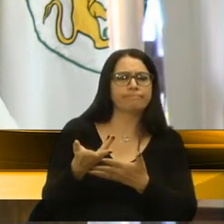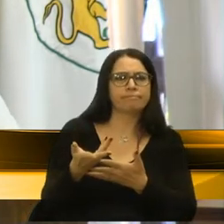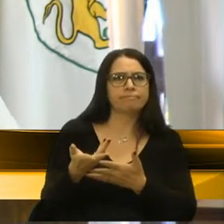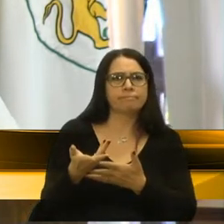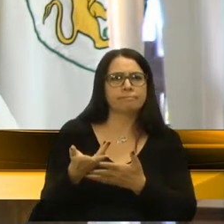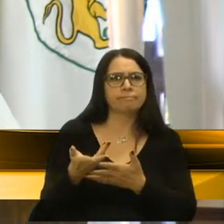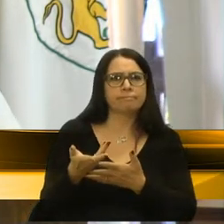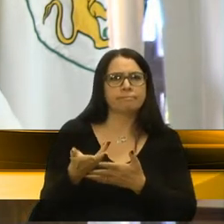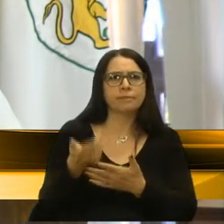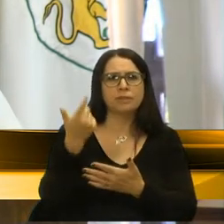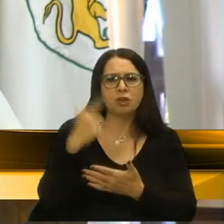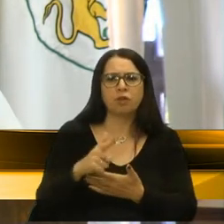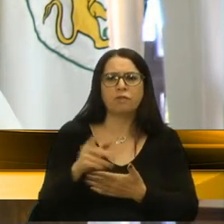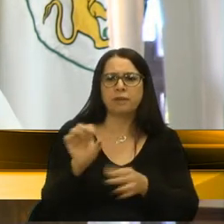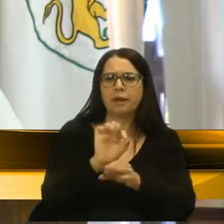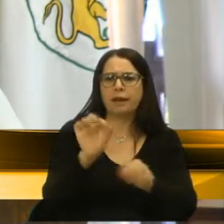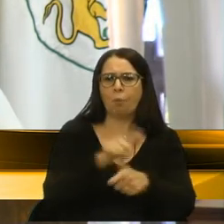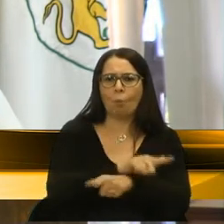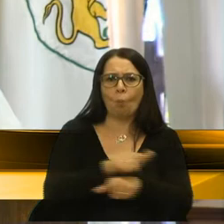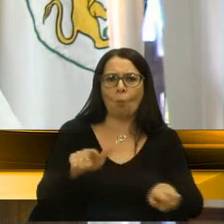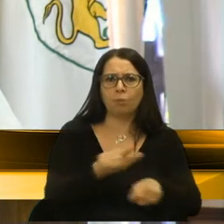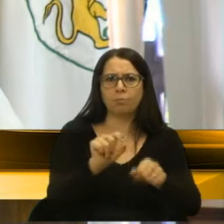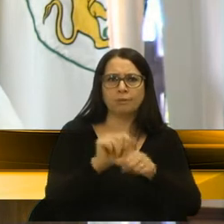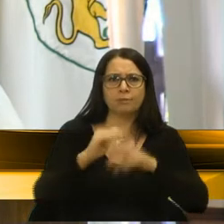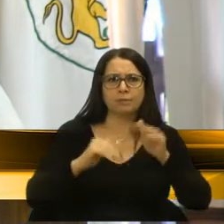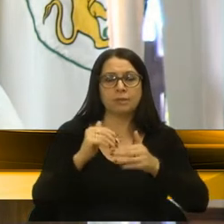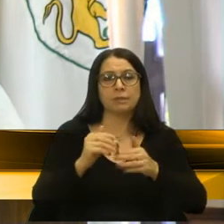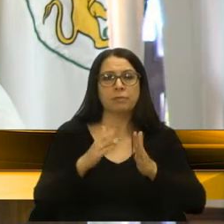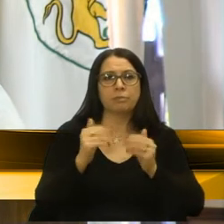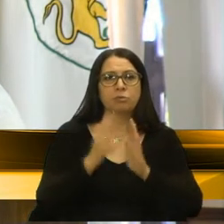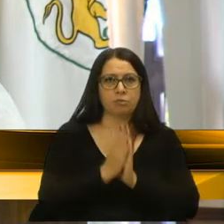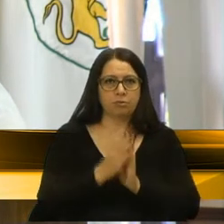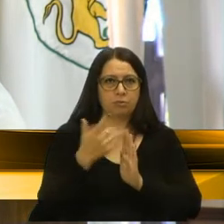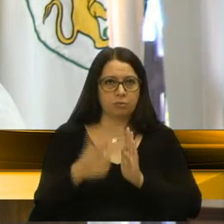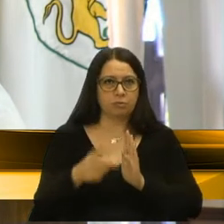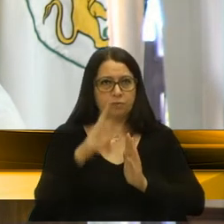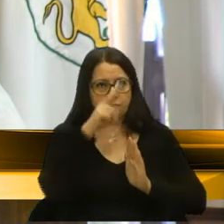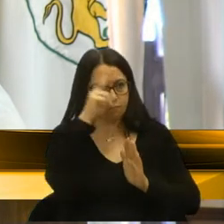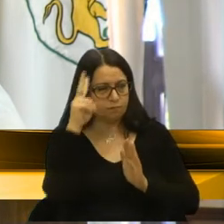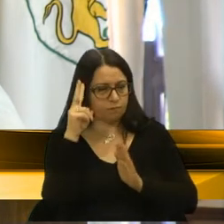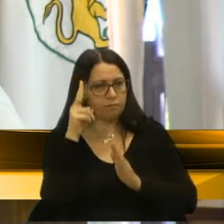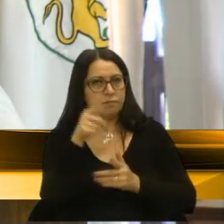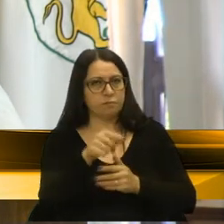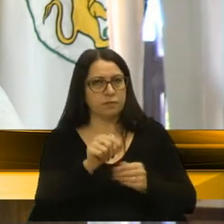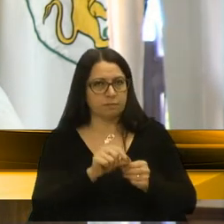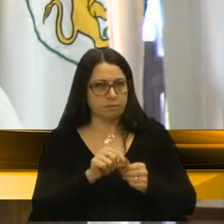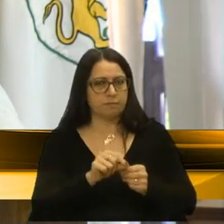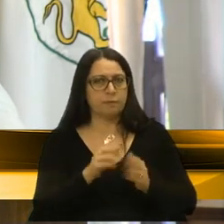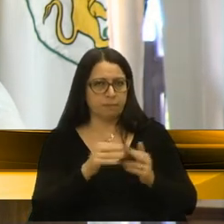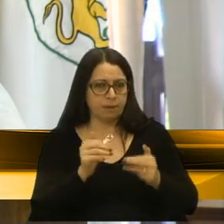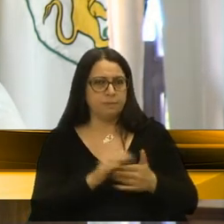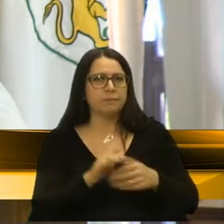de novamente deserta. Então, esse é mais um apelo, vereador Velocino, que eu lhe faço para o senhor.